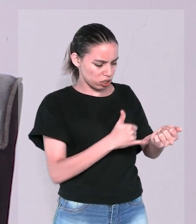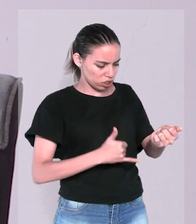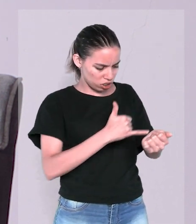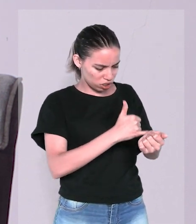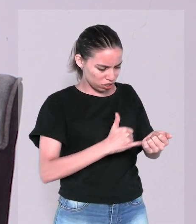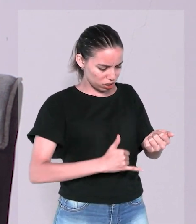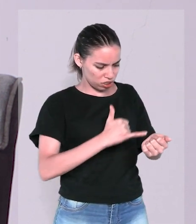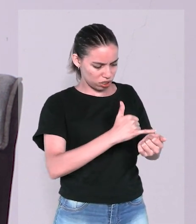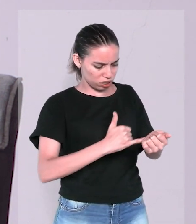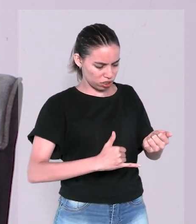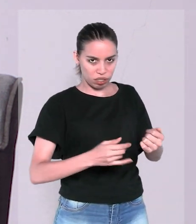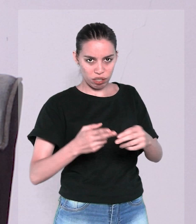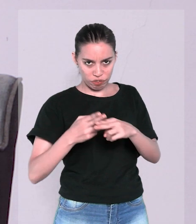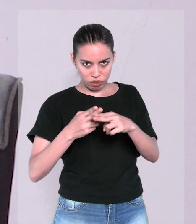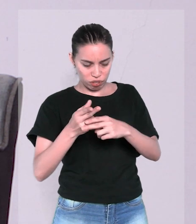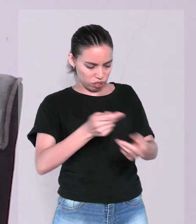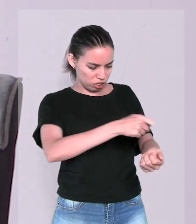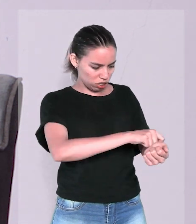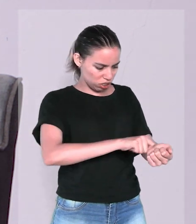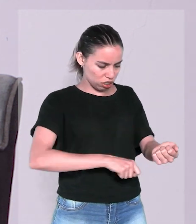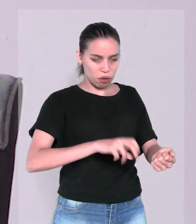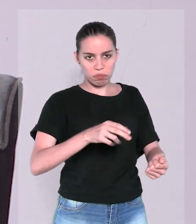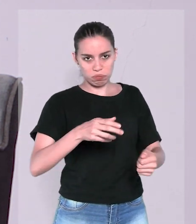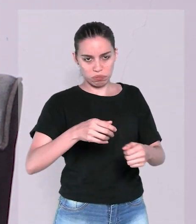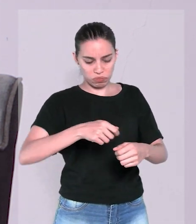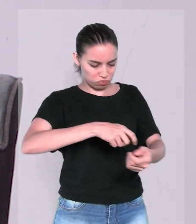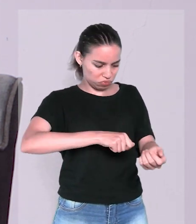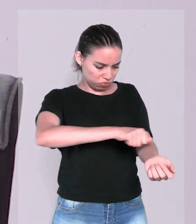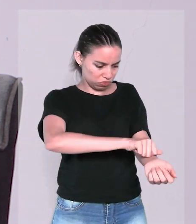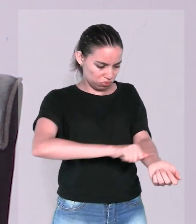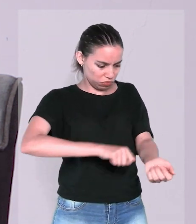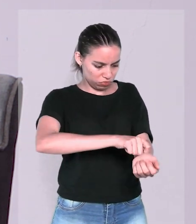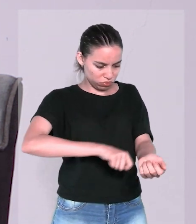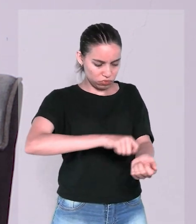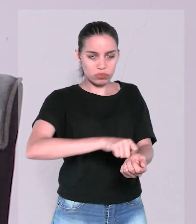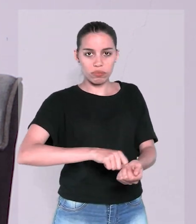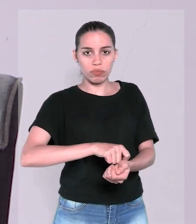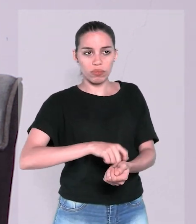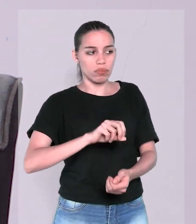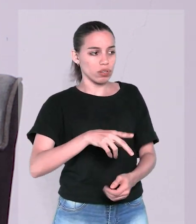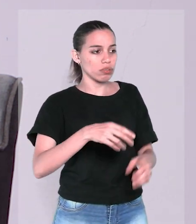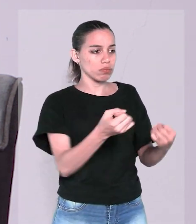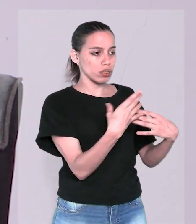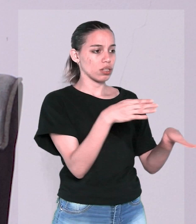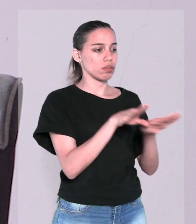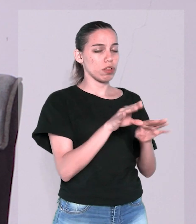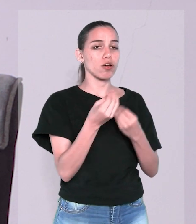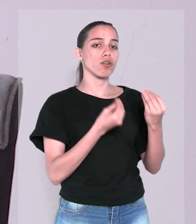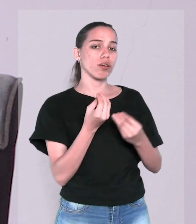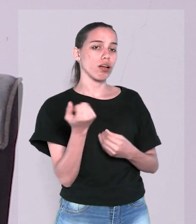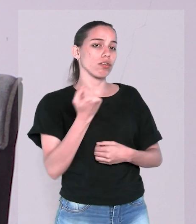a me cortar, ensinam a como eu posso planejar o meu suicídio, como eu posso